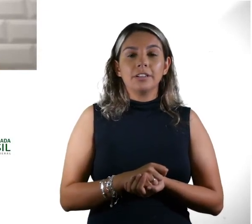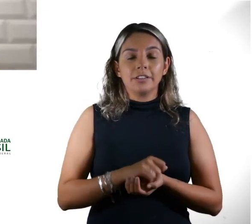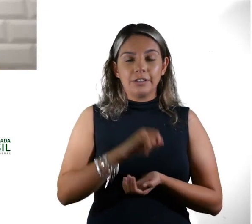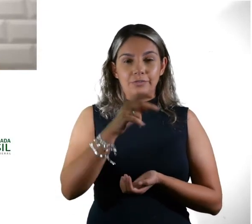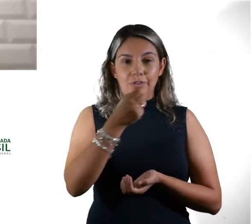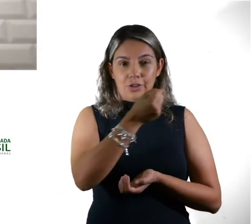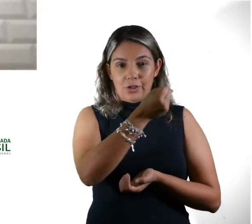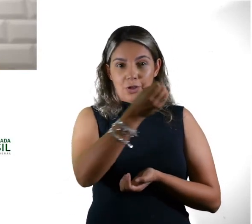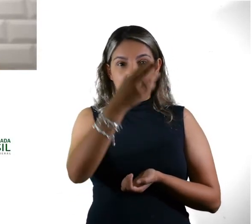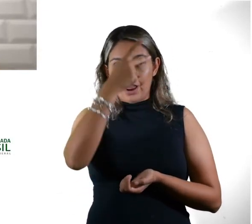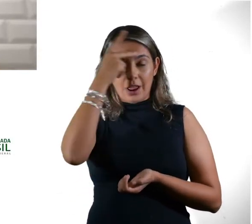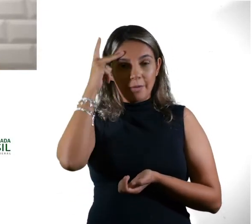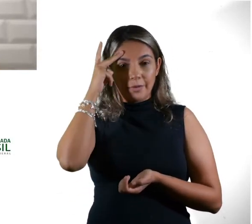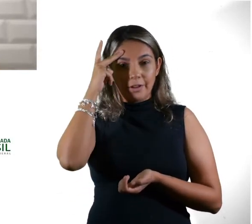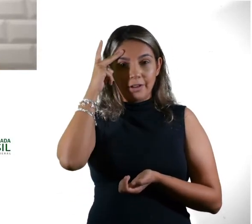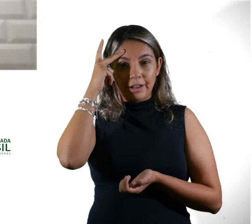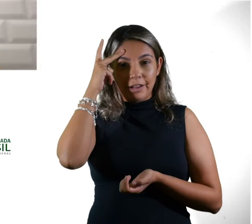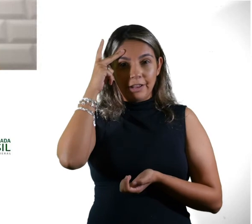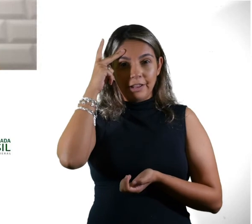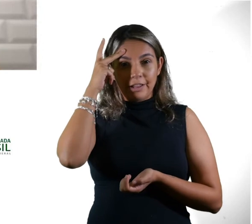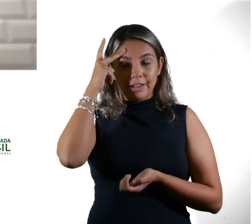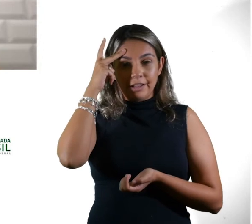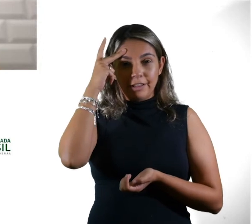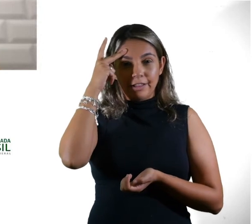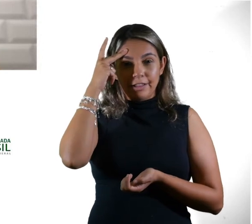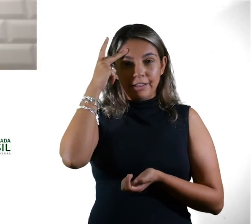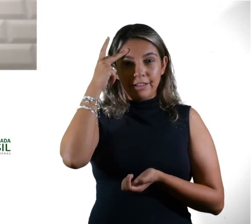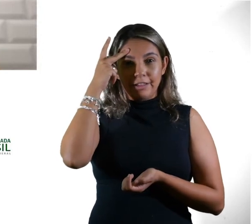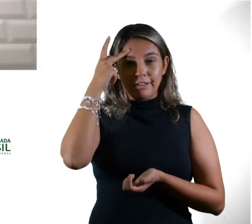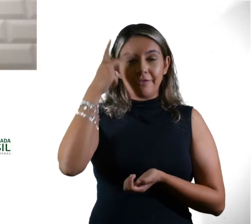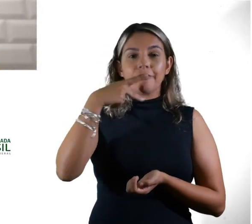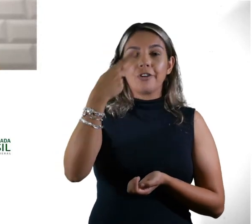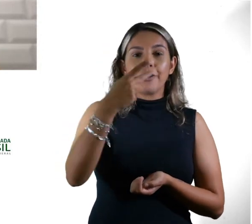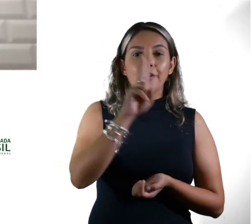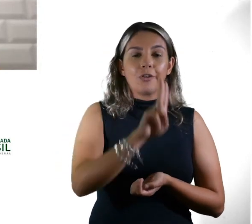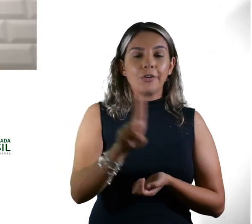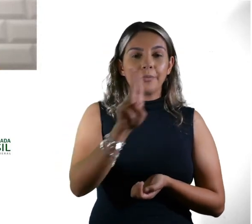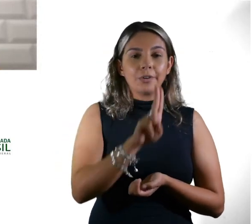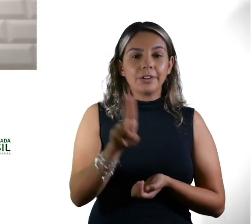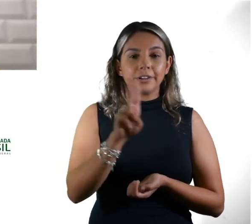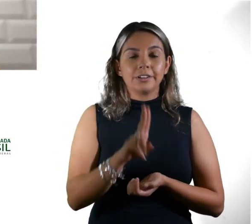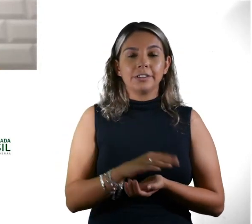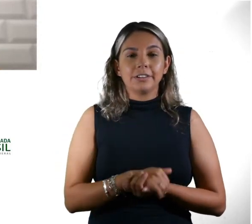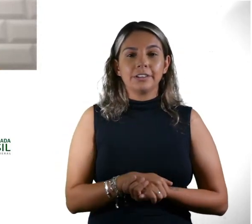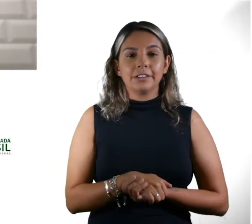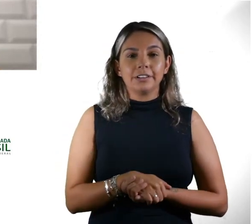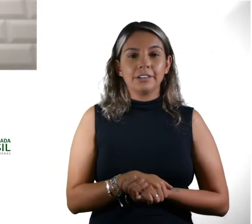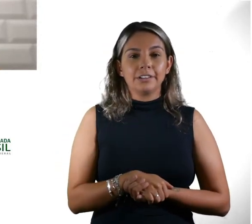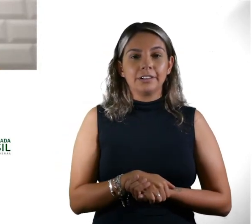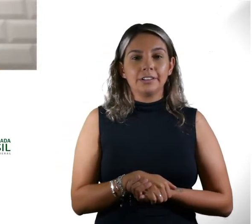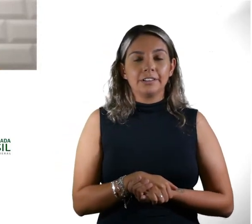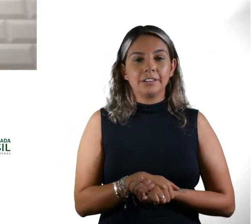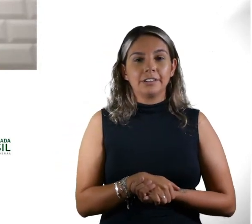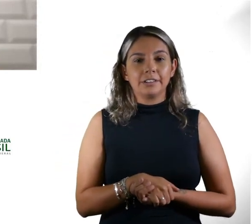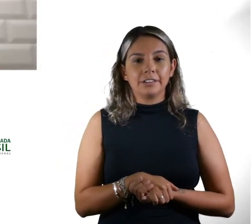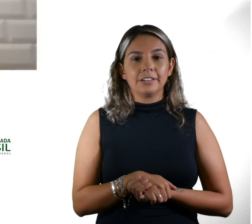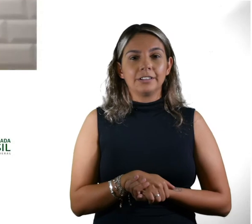Júlia, leitora, de Moçambique, Paulina Kiziane Noêmia de Souza.